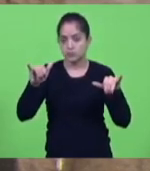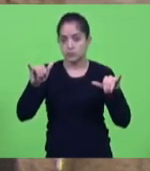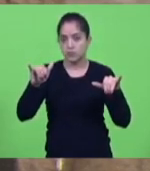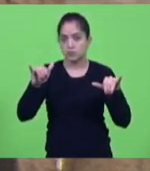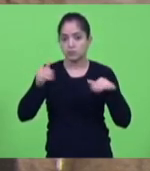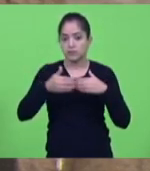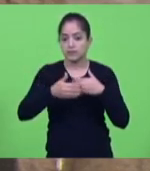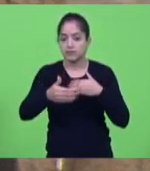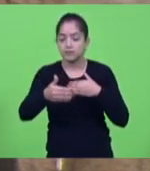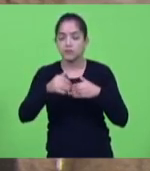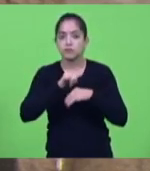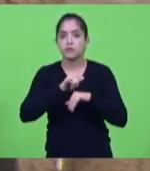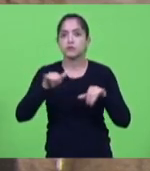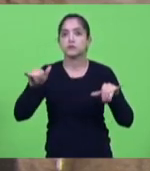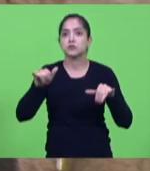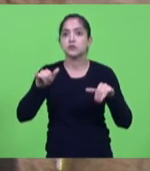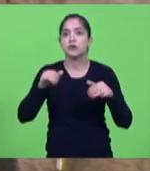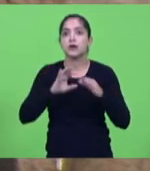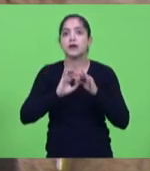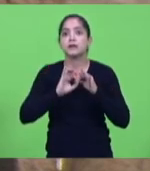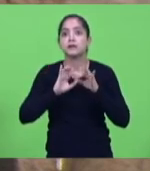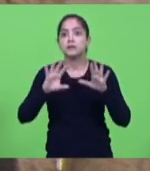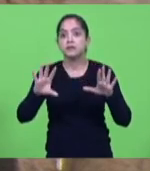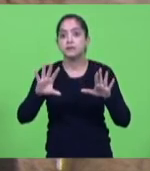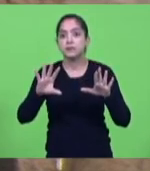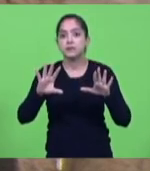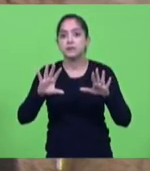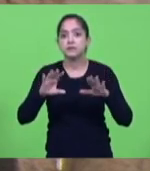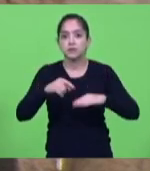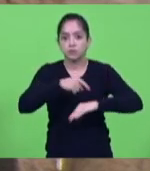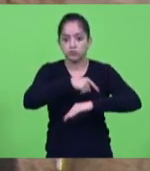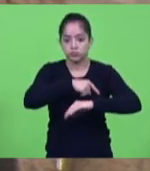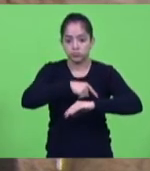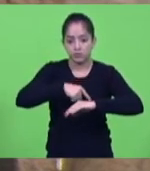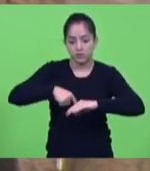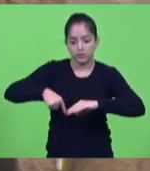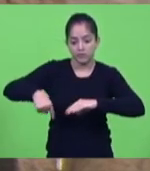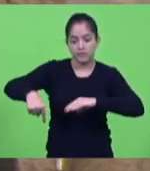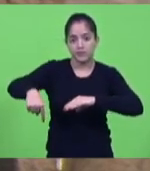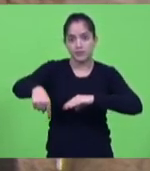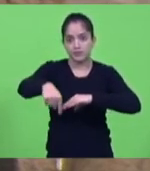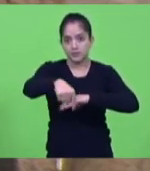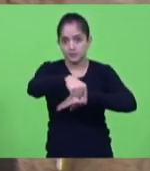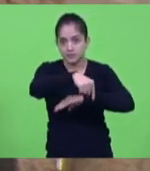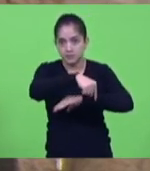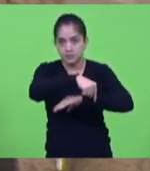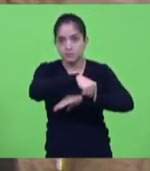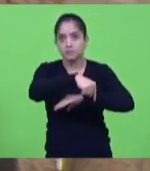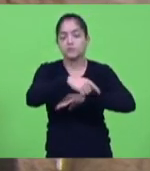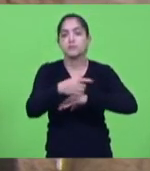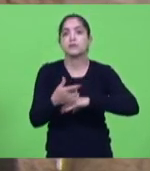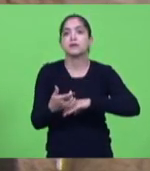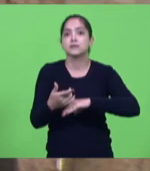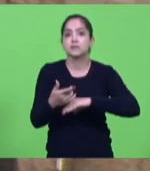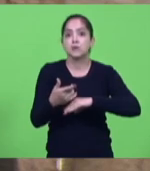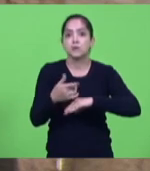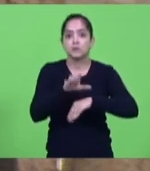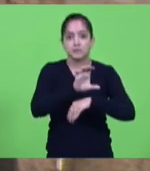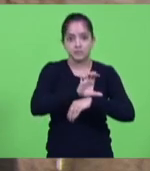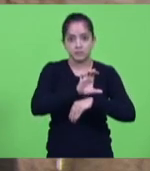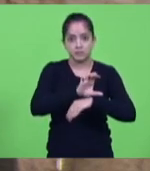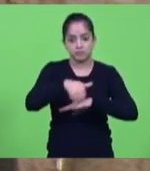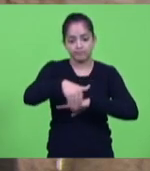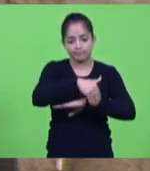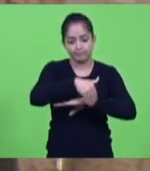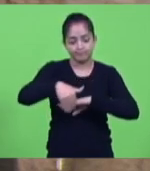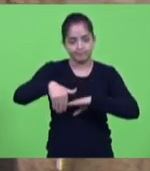a liberação de um grande viaduto que está sendo construído em tempo recorde na parte estadual da